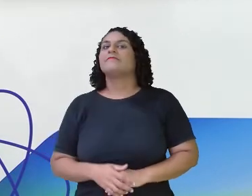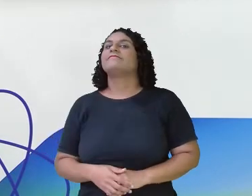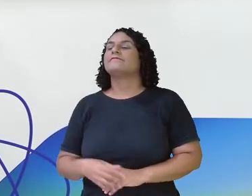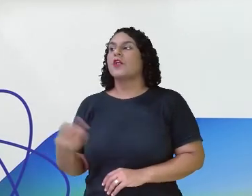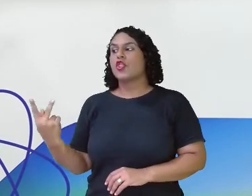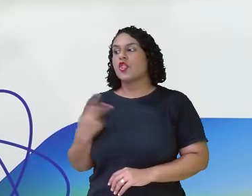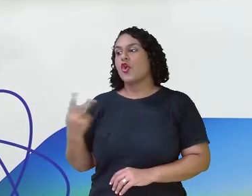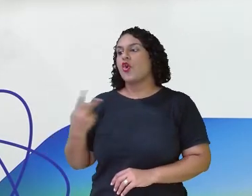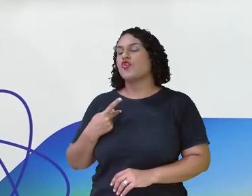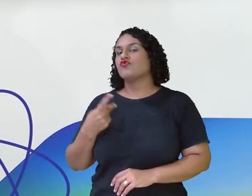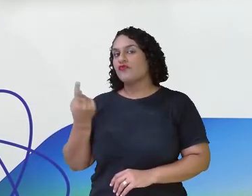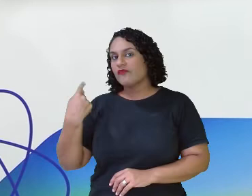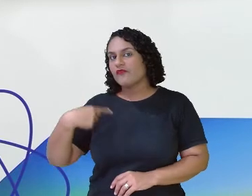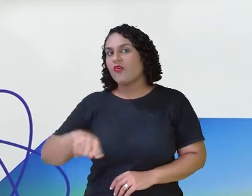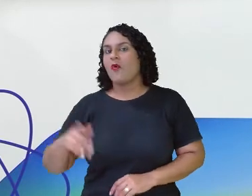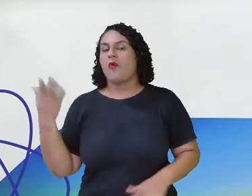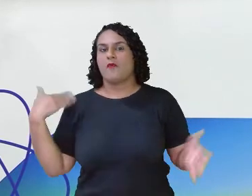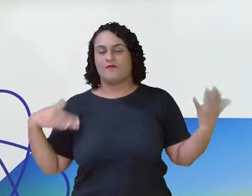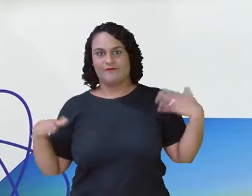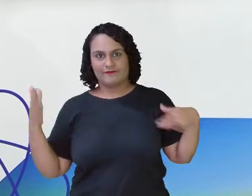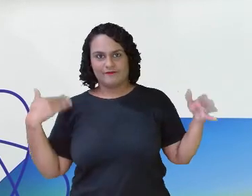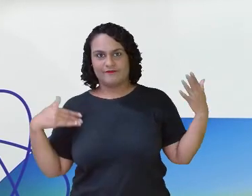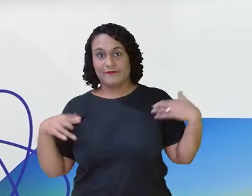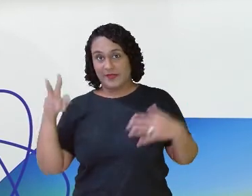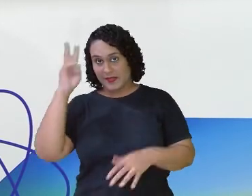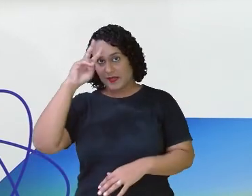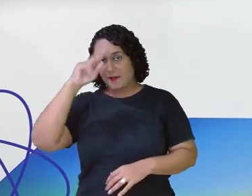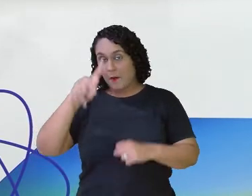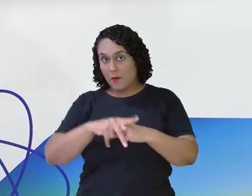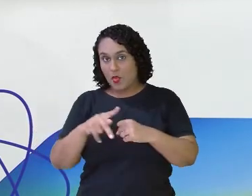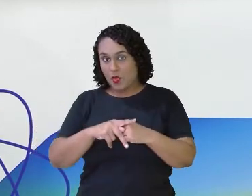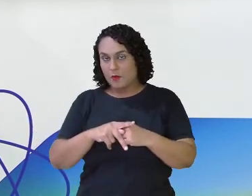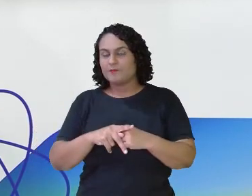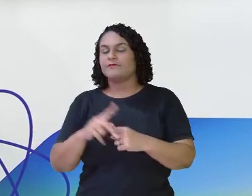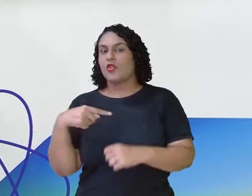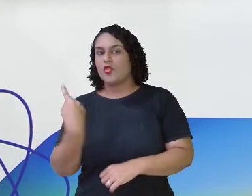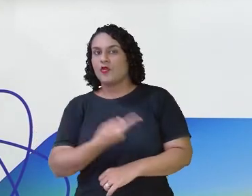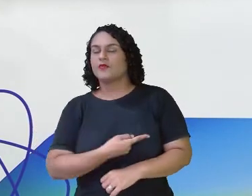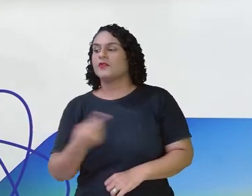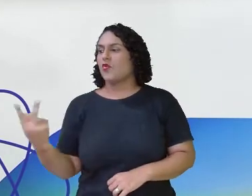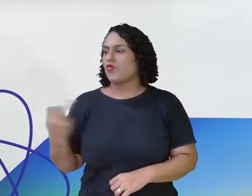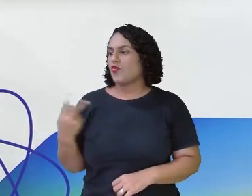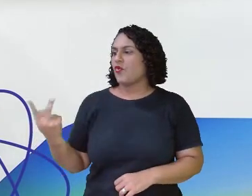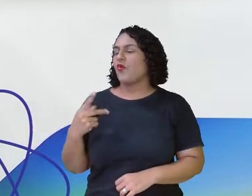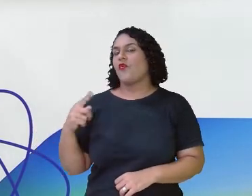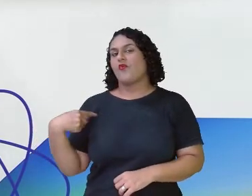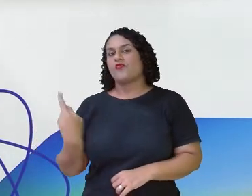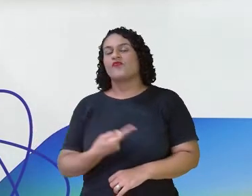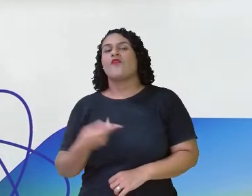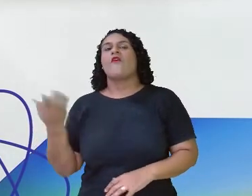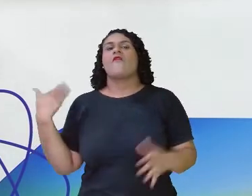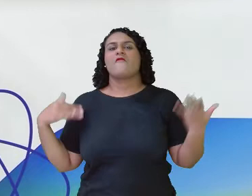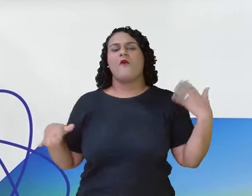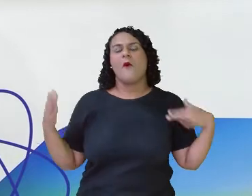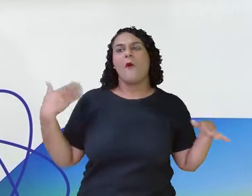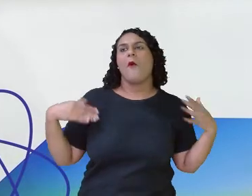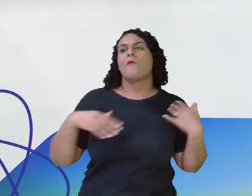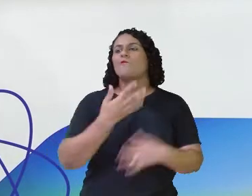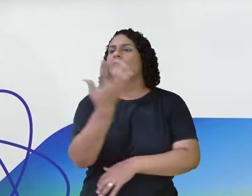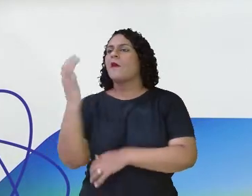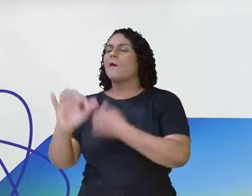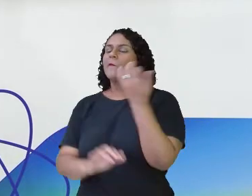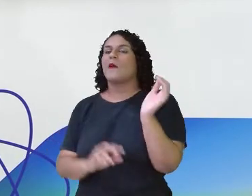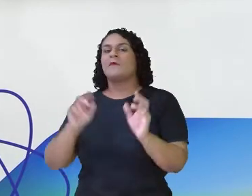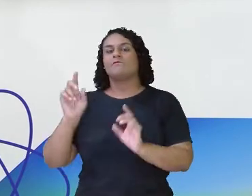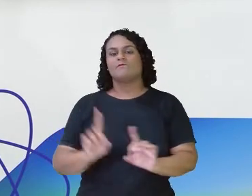Fomos passear, lembra aí do pronome, ó, nós fomos. Fomos passear na floresta e encontramos um sapo e decidimos